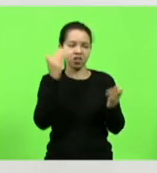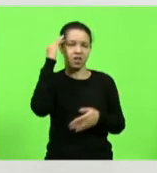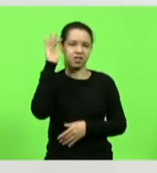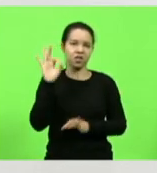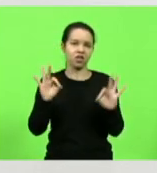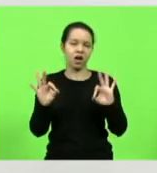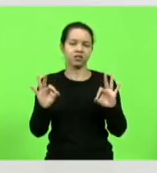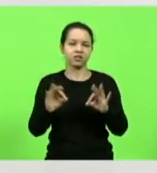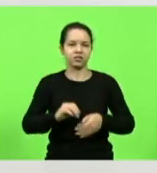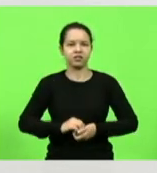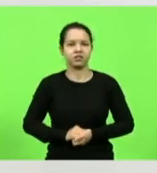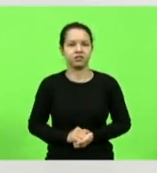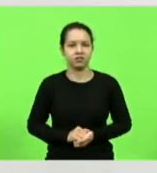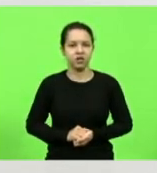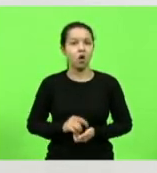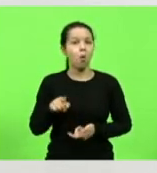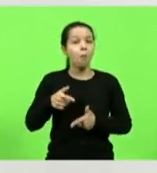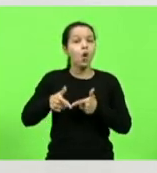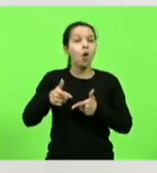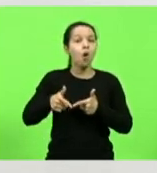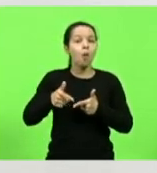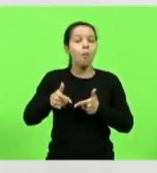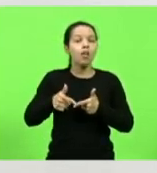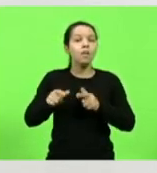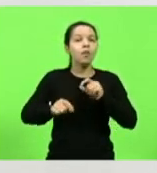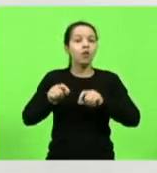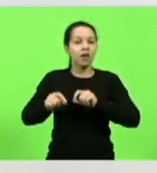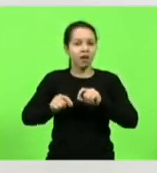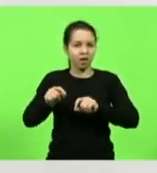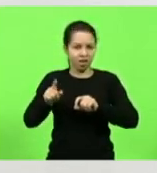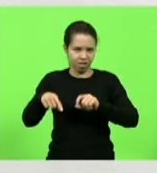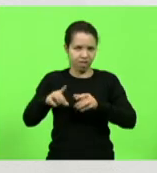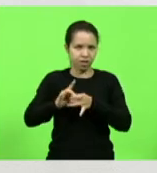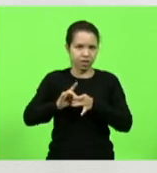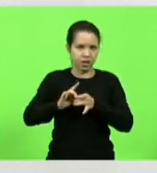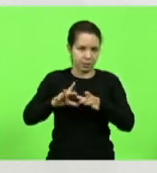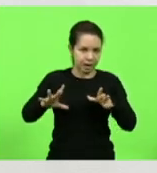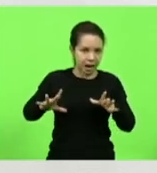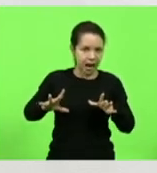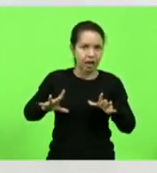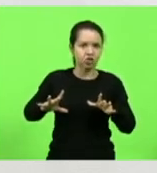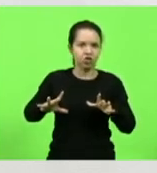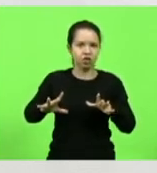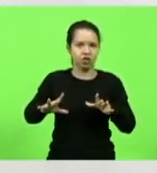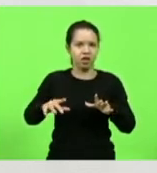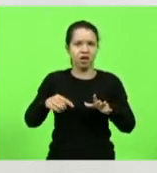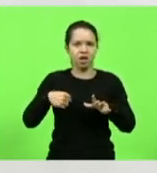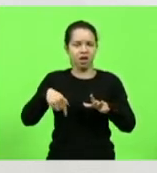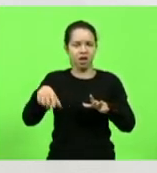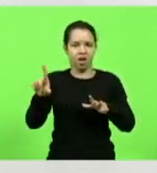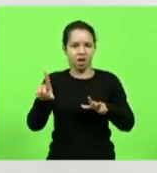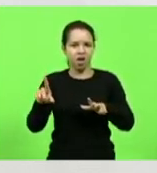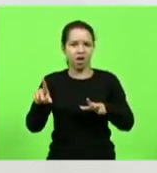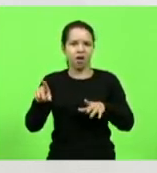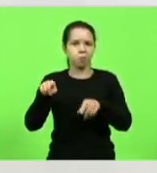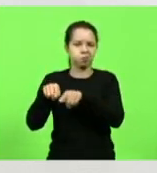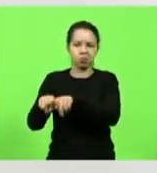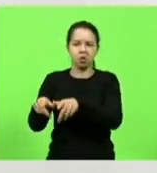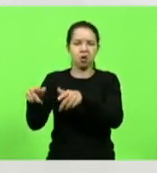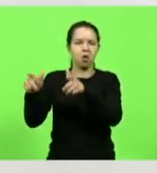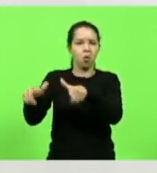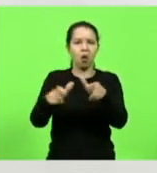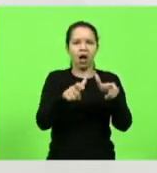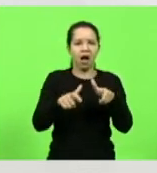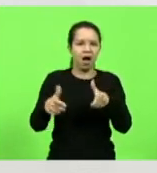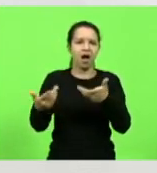O problema de tudo isso não é a liberdade de eles ir queimar onde eles bem entender, falar o que eles bem entender,